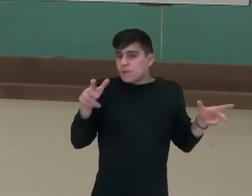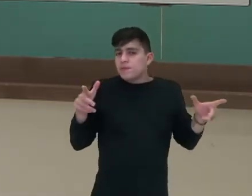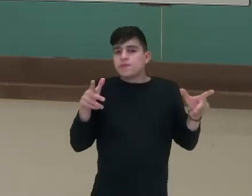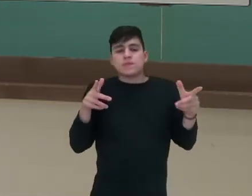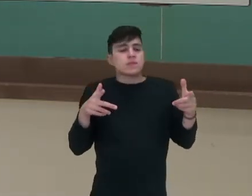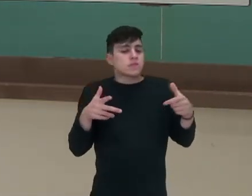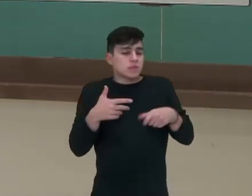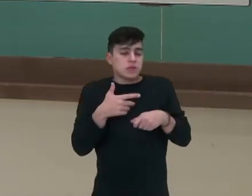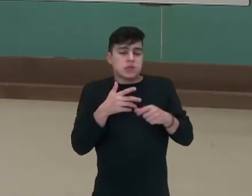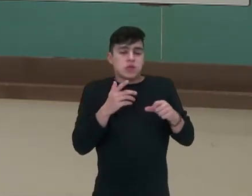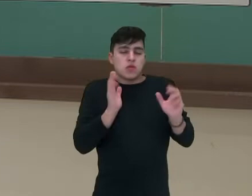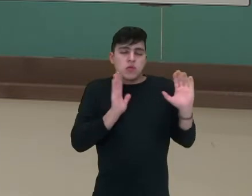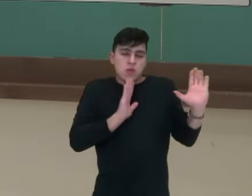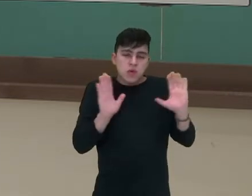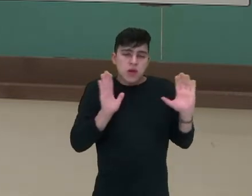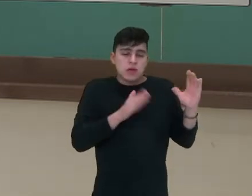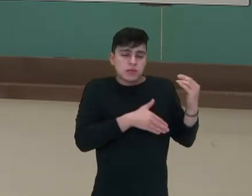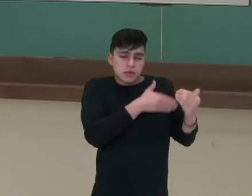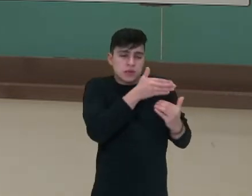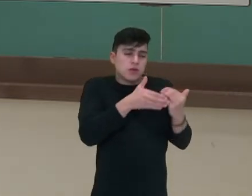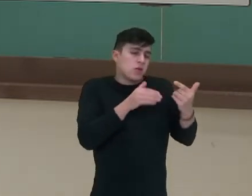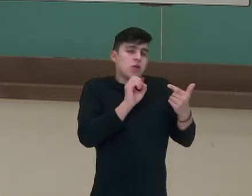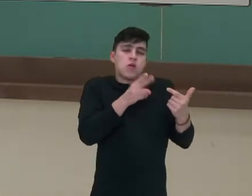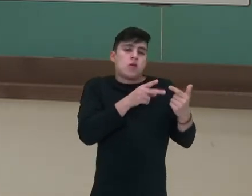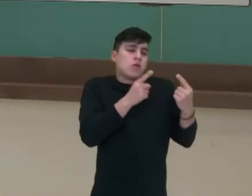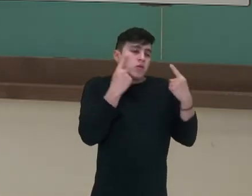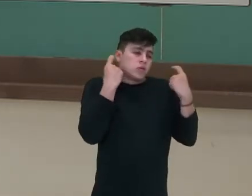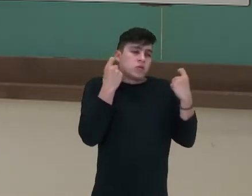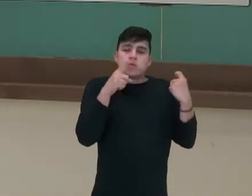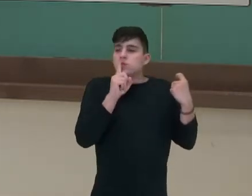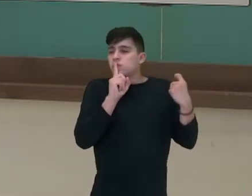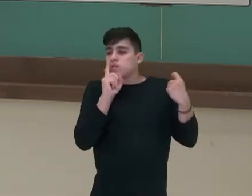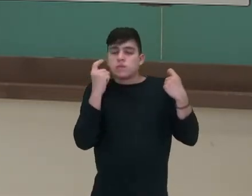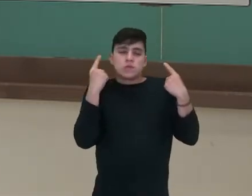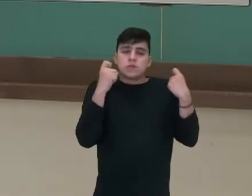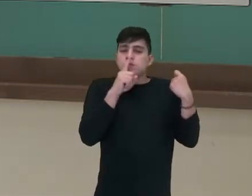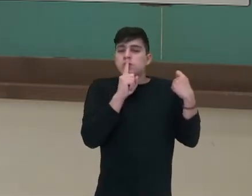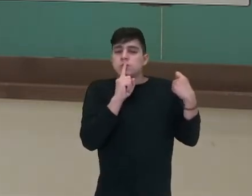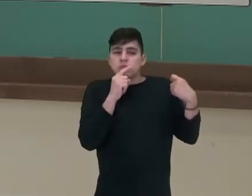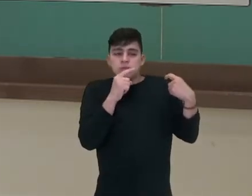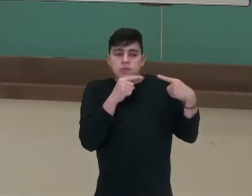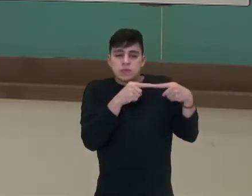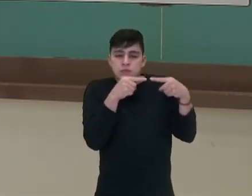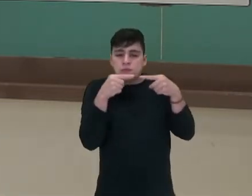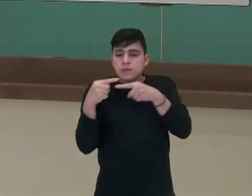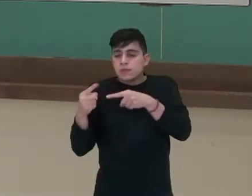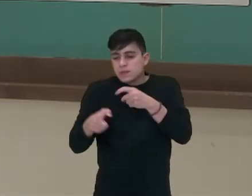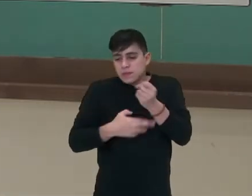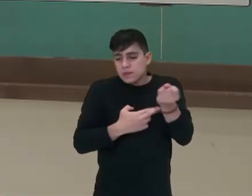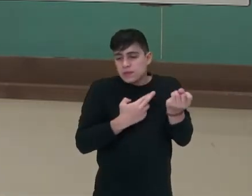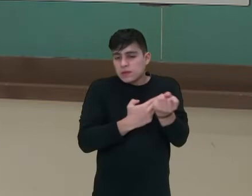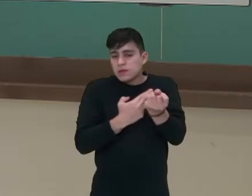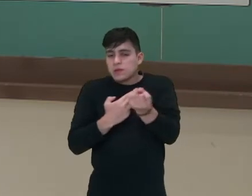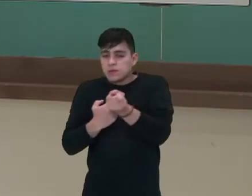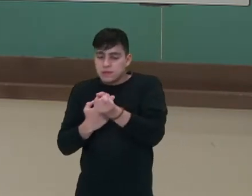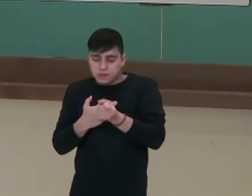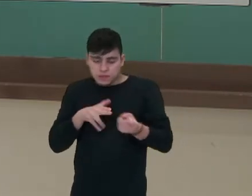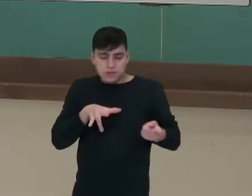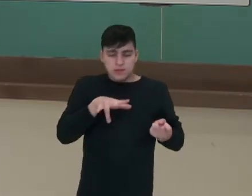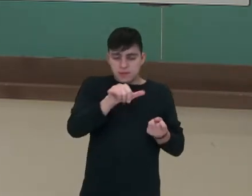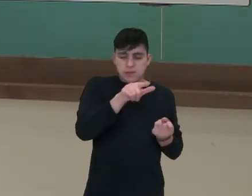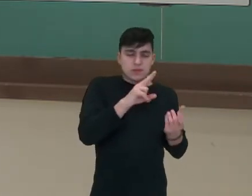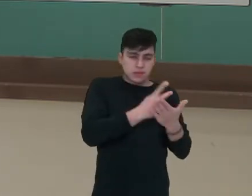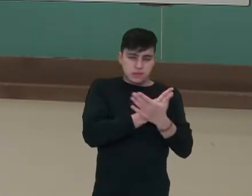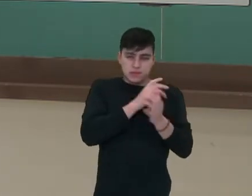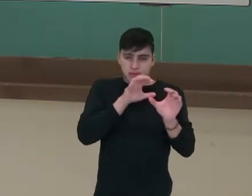de diferentes durações, ou ainda a articulação entre sons e silêncio, né? Então, o ritmo, que é essa marcação também, que vai ter esses